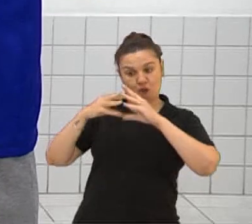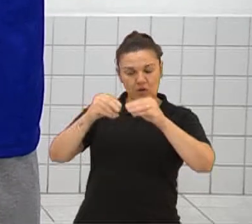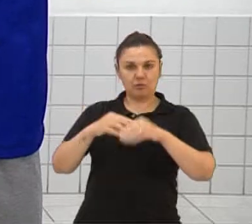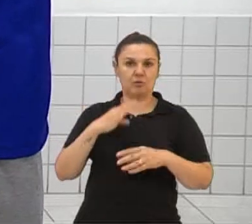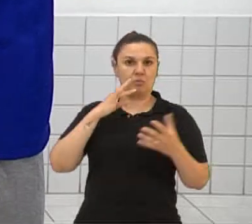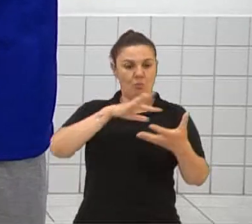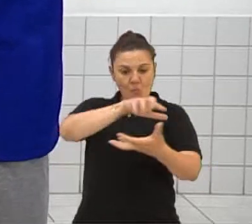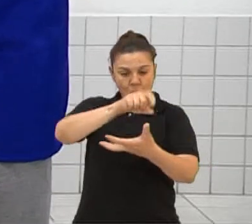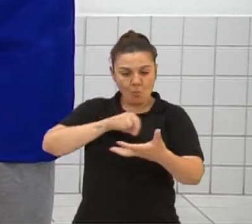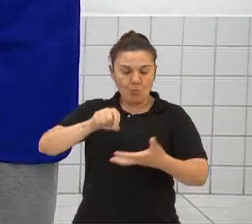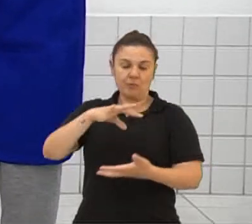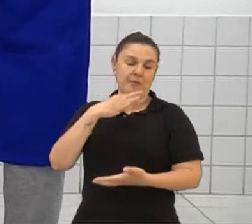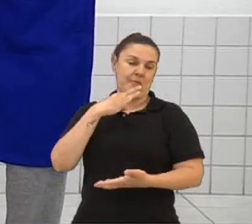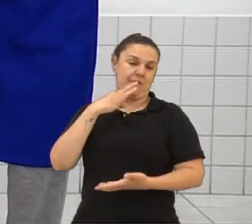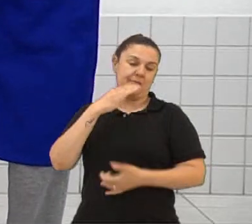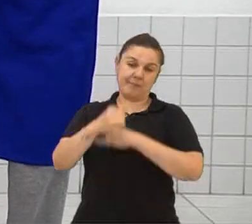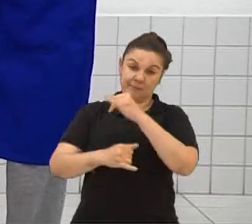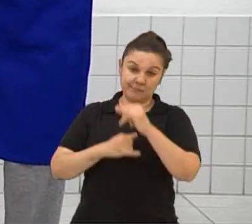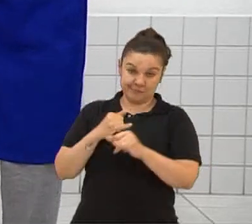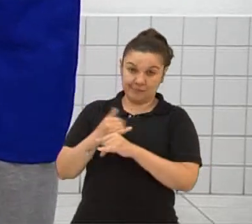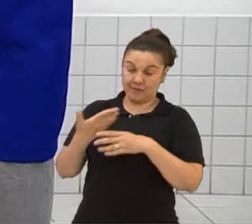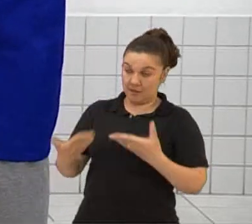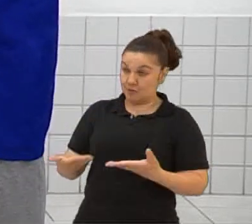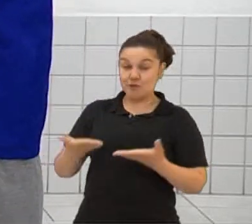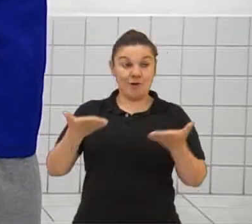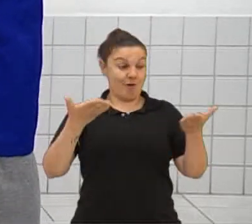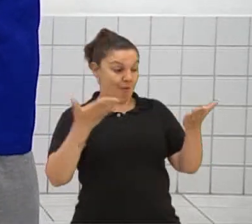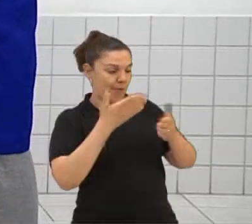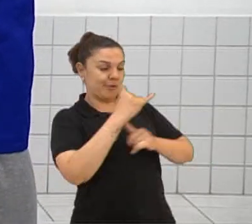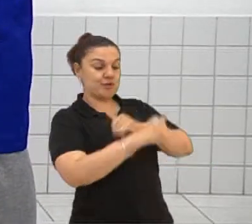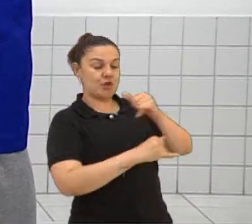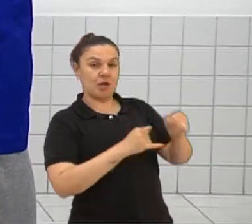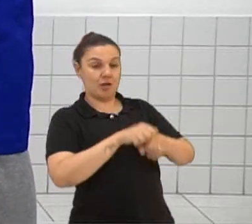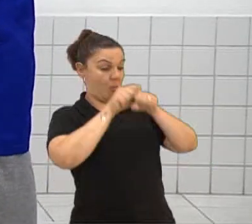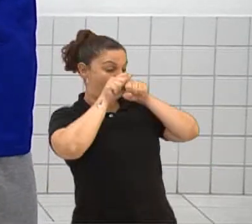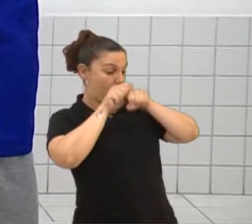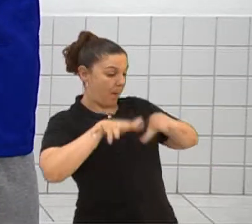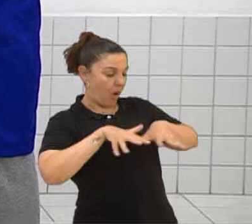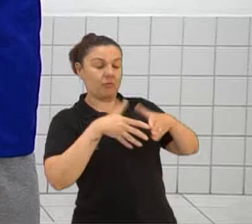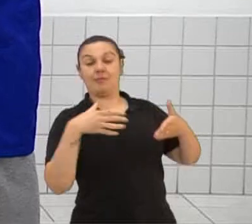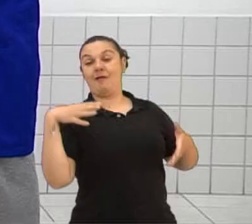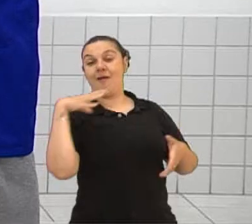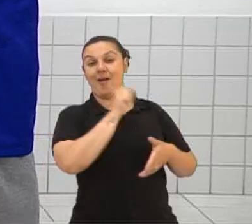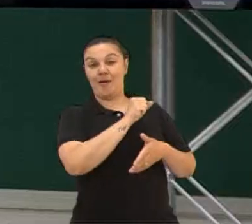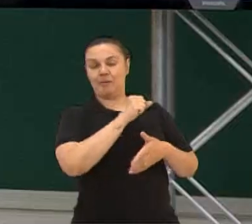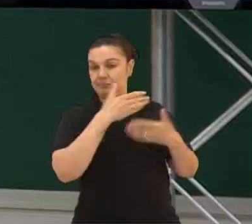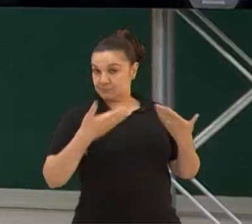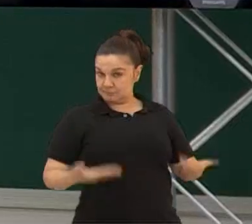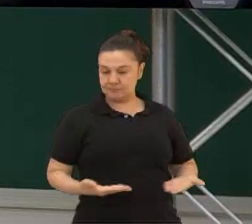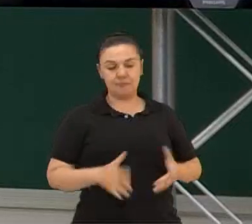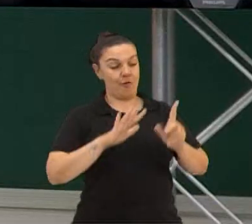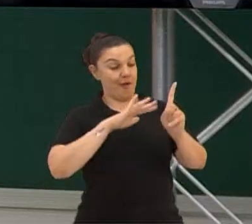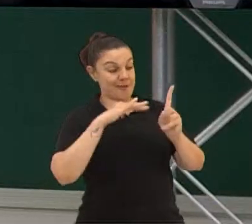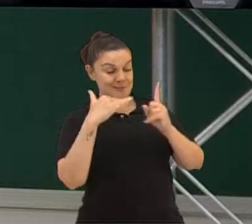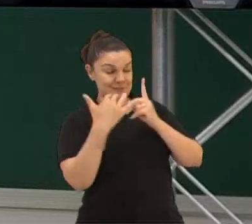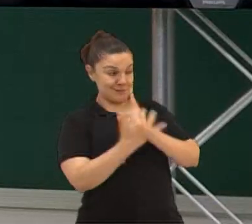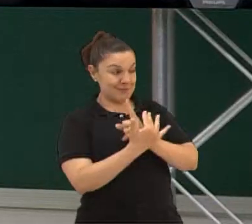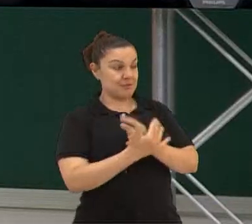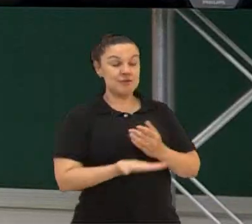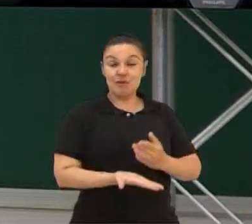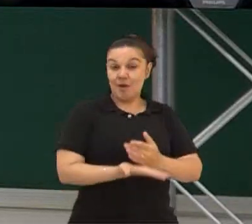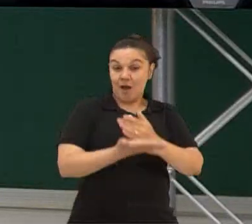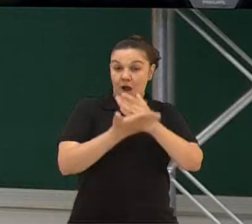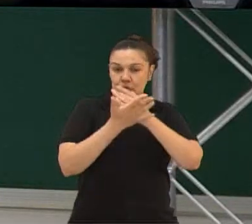todo já conhecer, né? Já conhecer, exatamente. Hoje a internet faz essa divulgação, né? A internet, as mídias sociais,